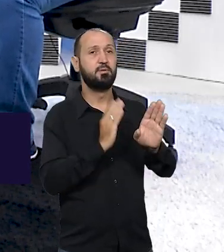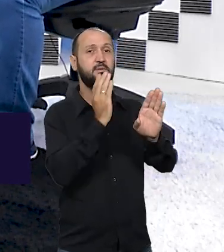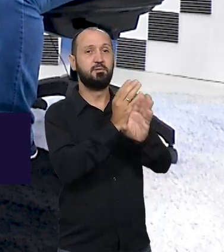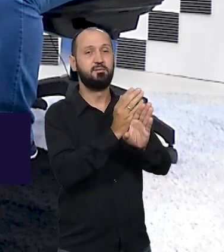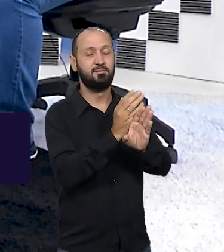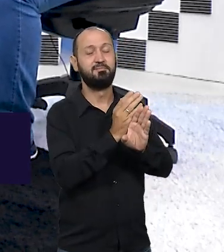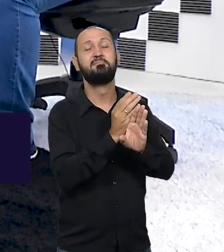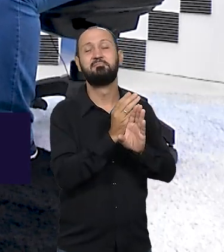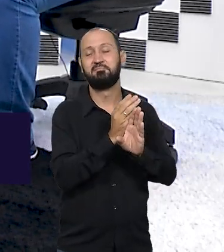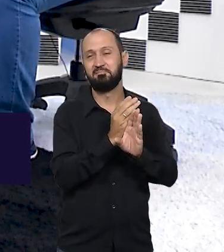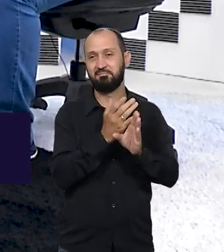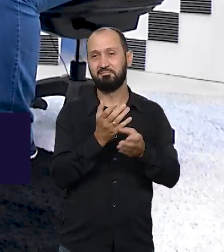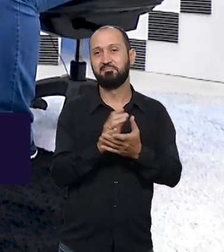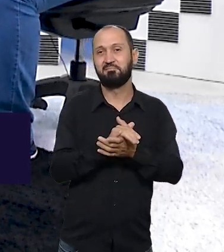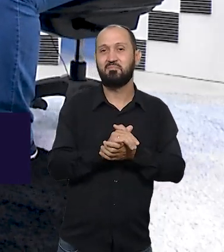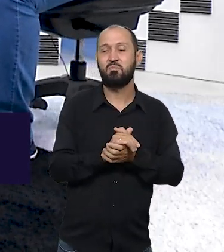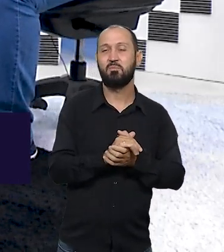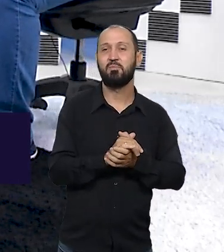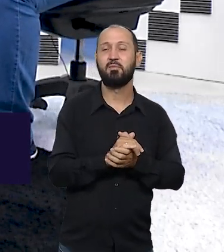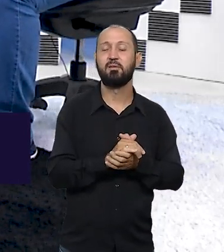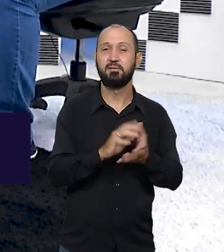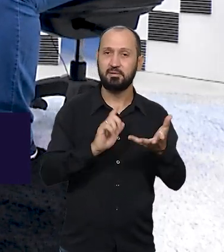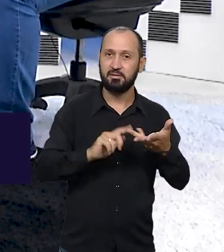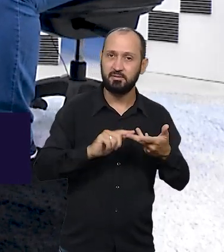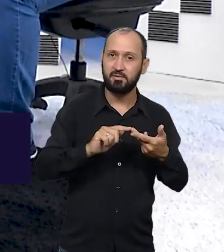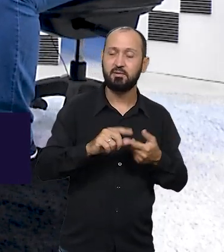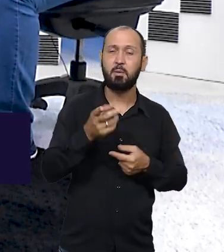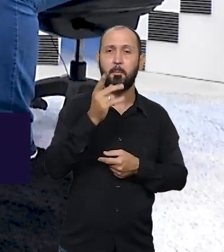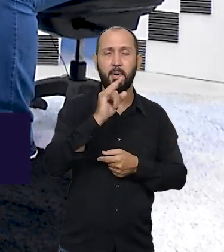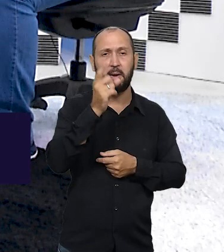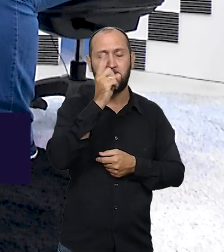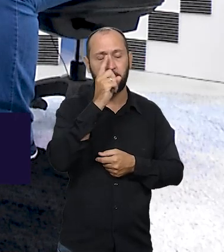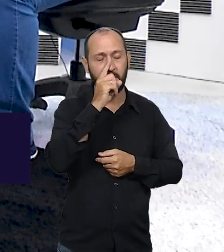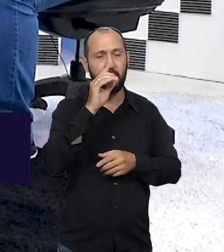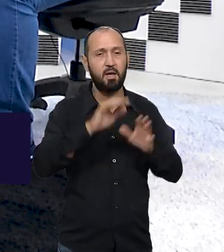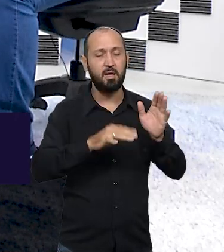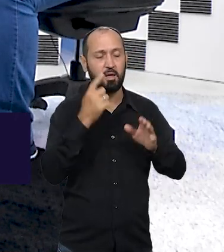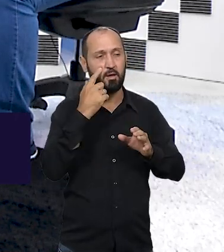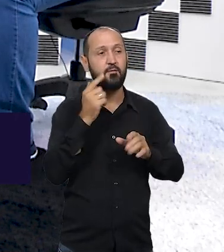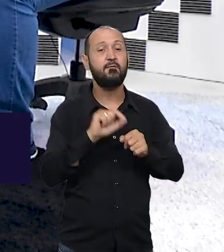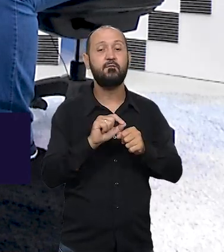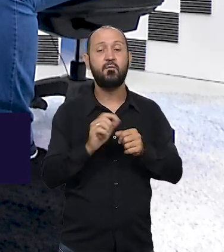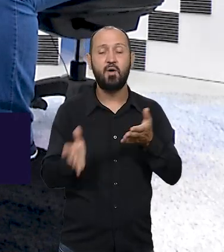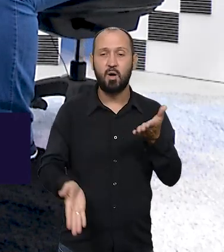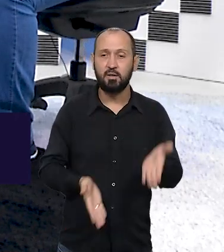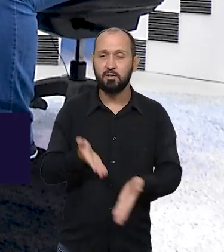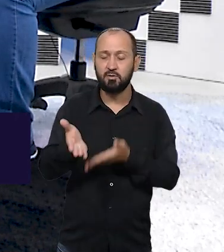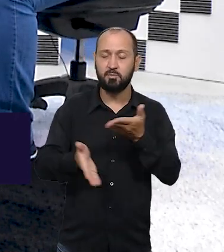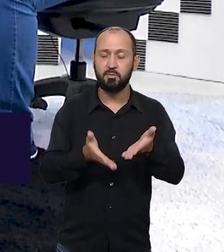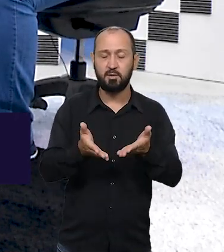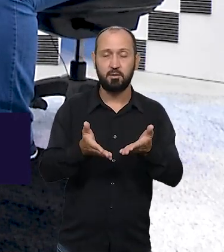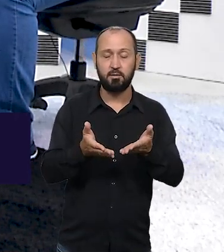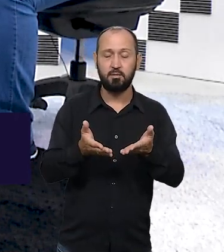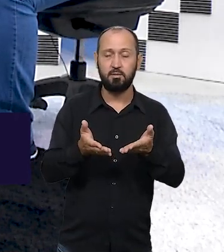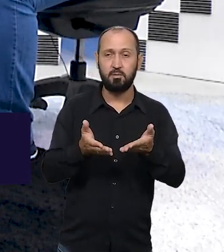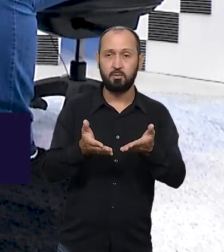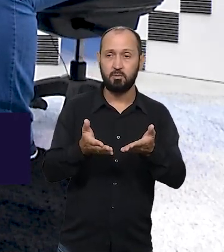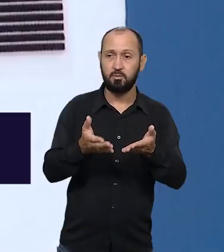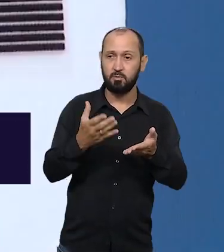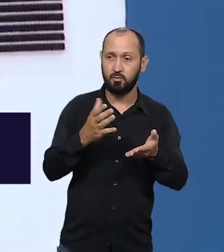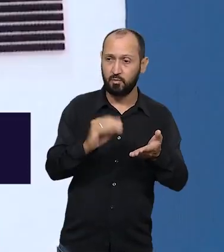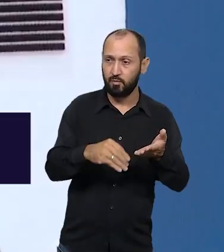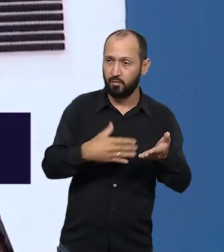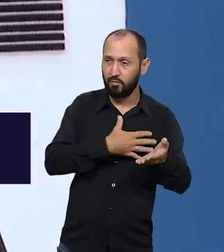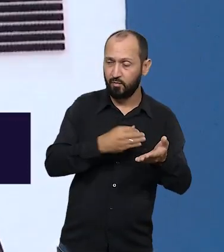vários pais que, ao buscar o tratamento dos filhos, se veem autistas. Né? Então, é a grande realidade da família. Por isso que eu